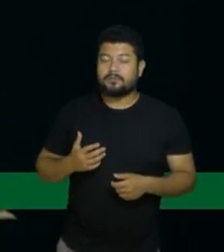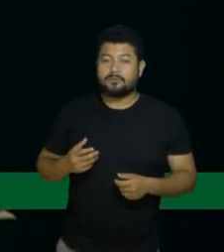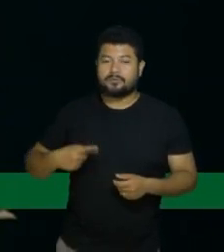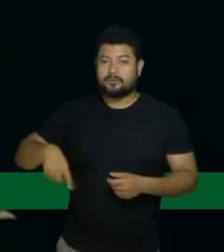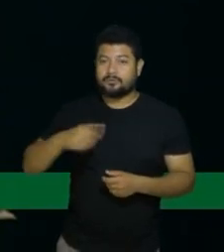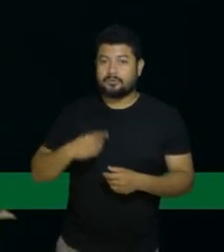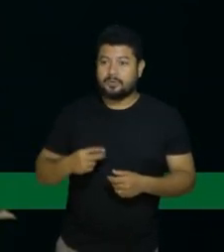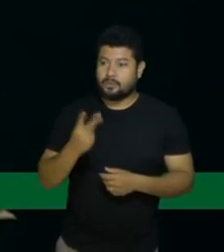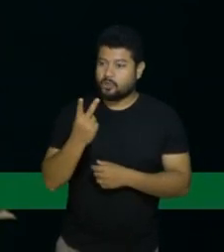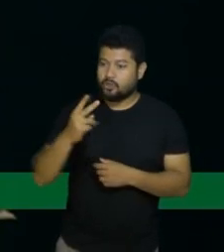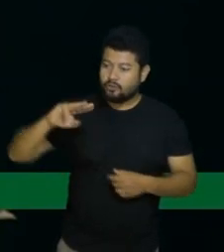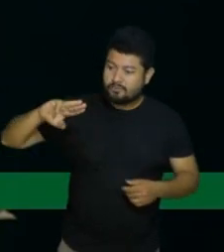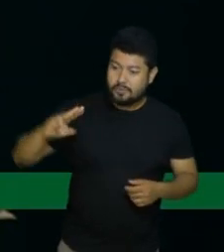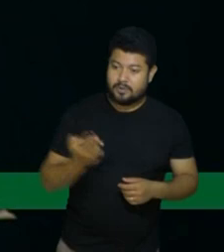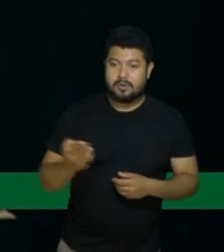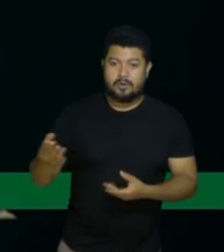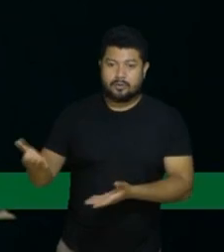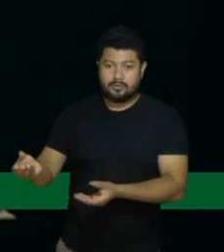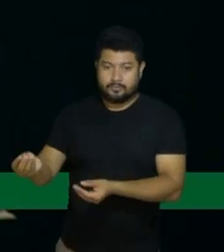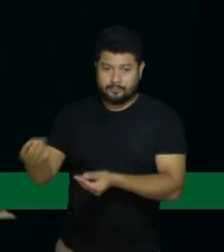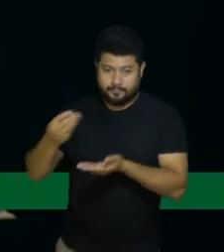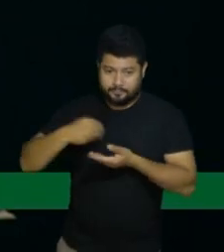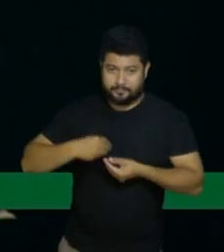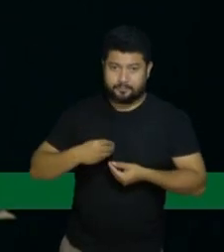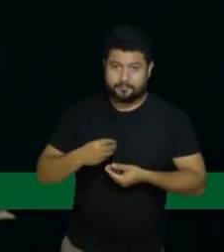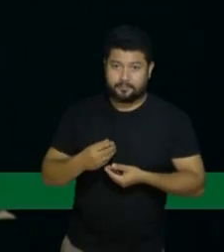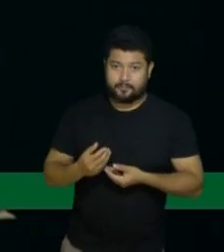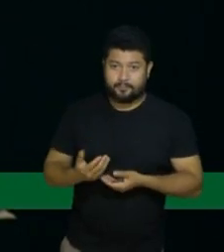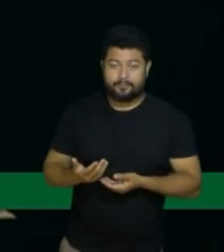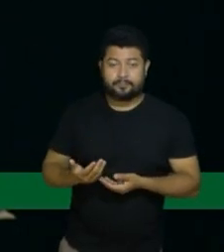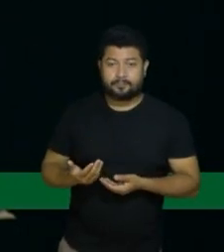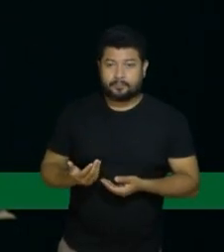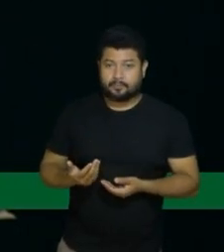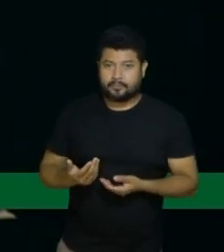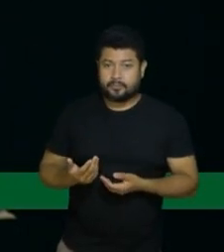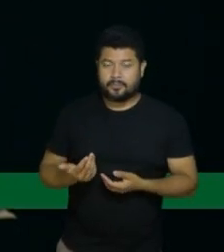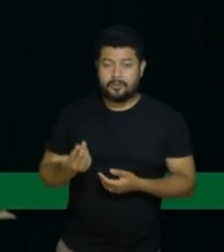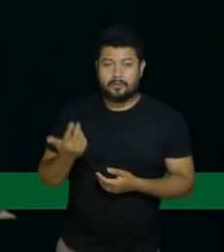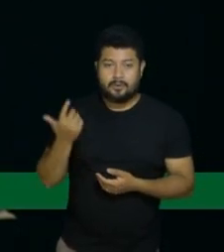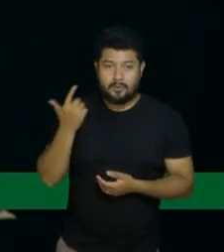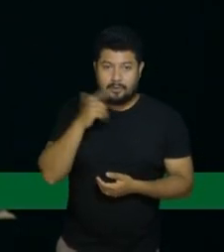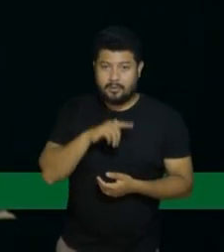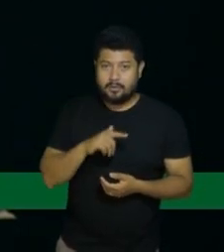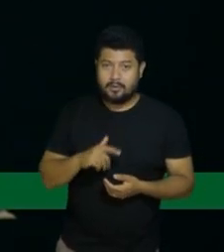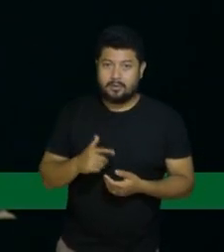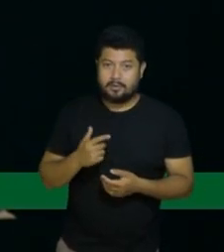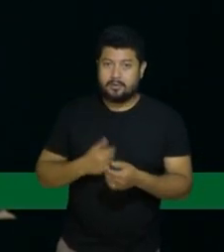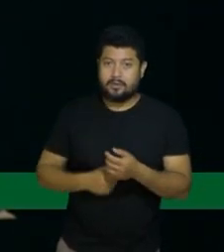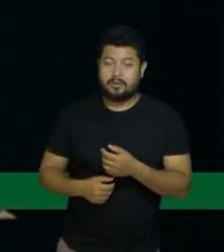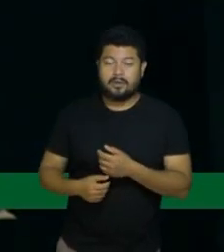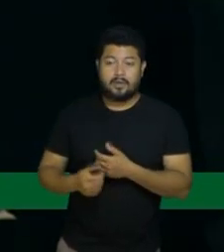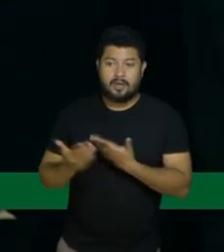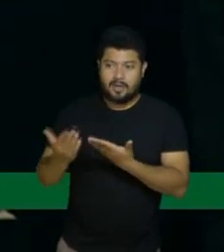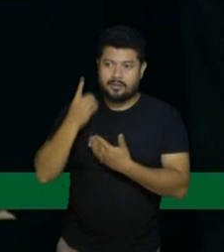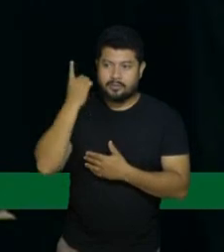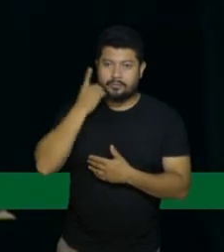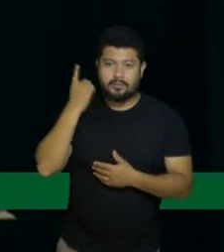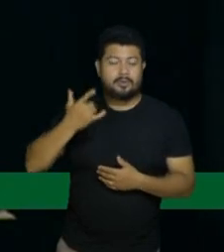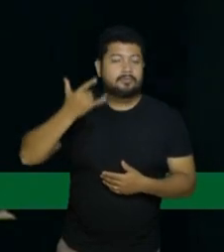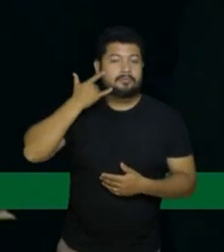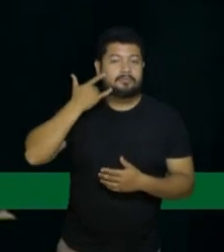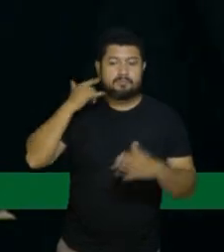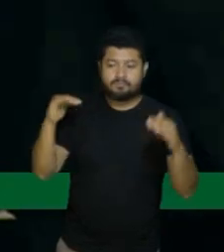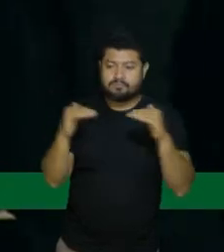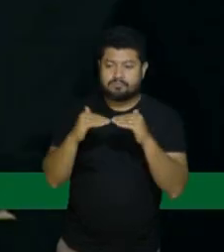com R milhões deais para custeio aonde o deputado aqui maur Nadal concordou